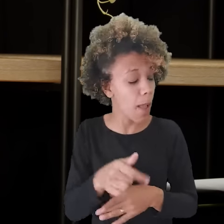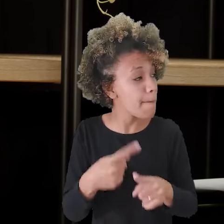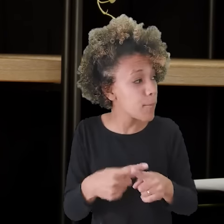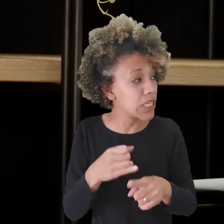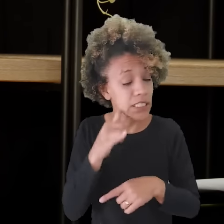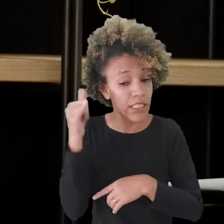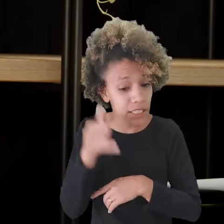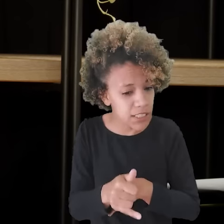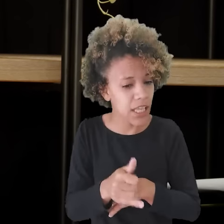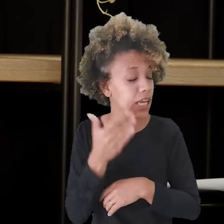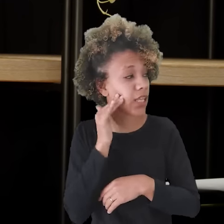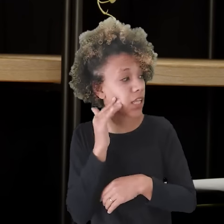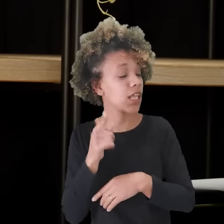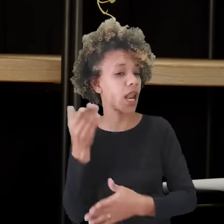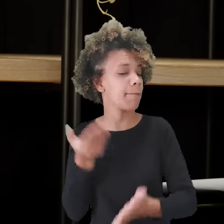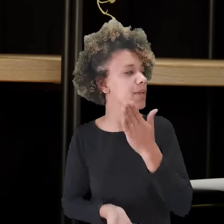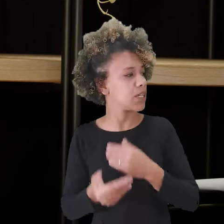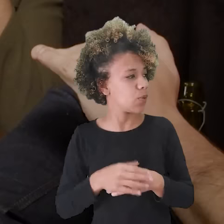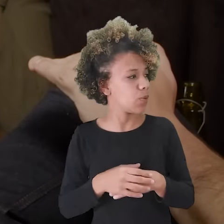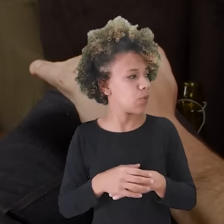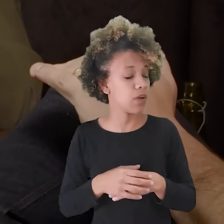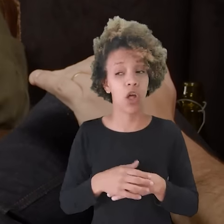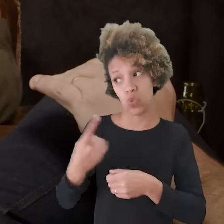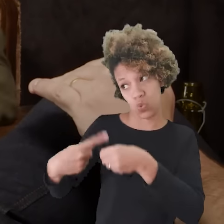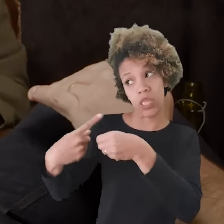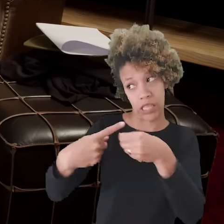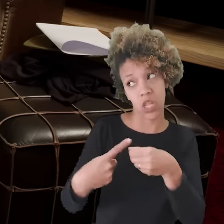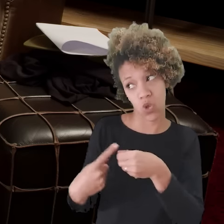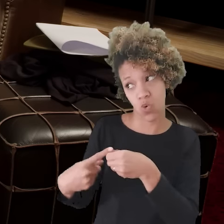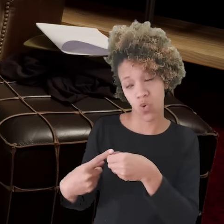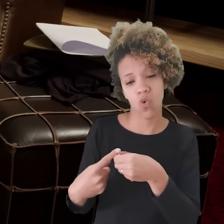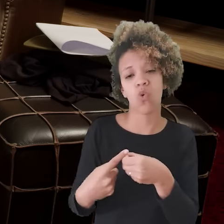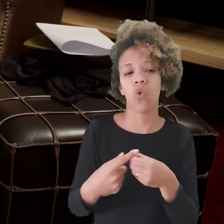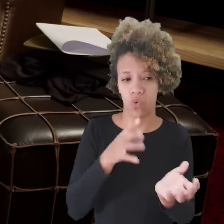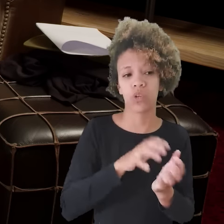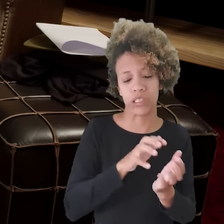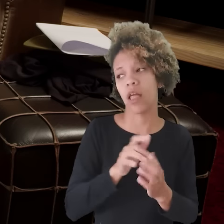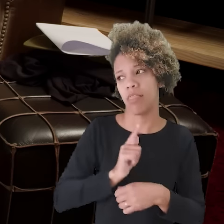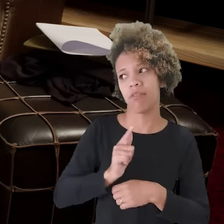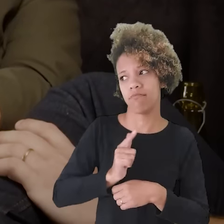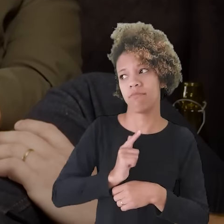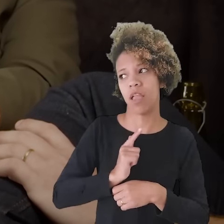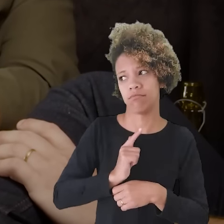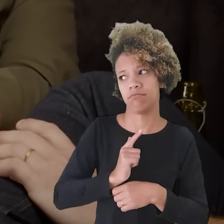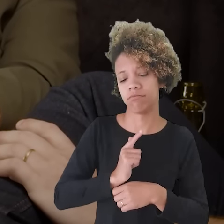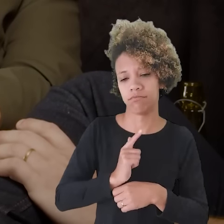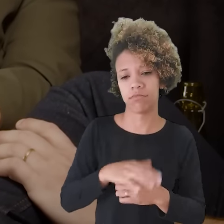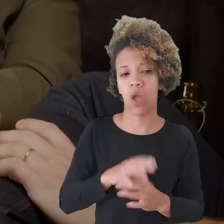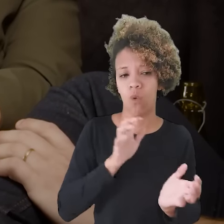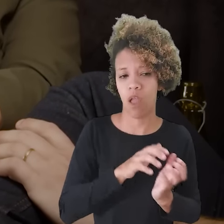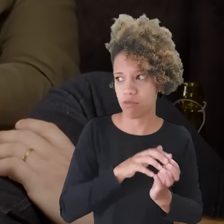porque se ele desligar ele dá a entender que ele perdeu do interior né É isso aí a gente tem o